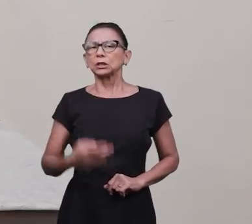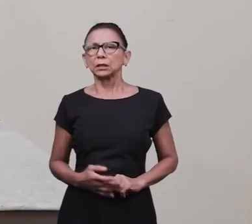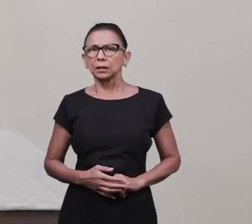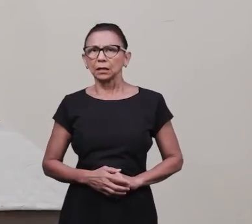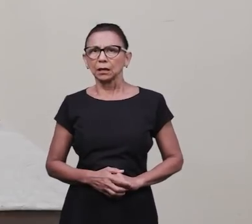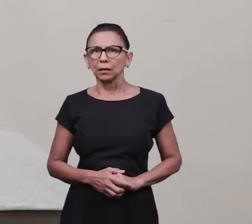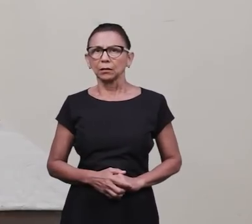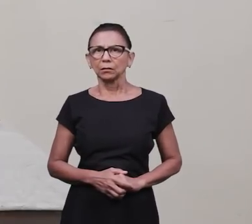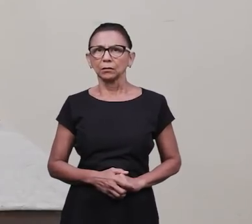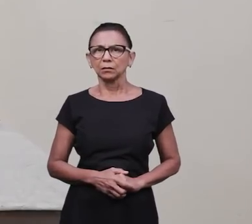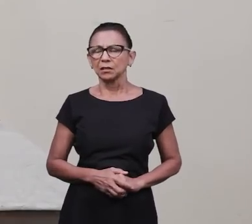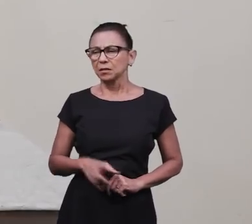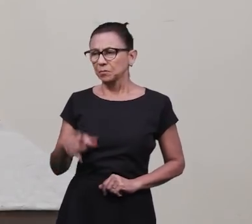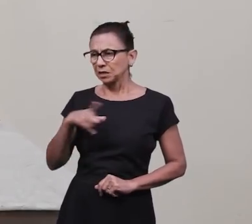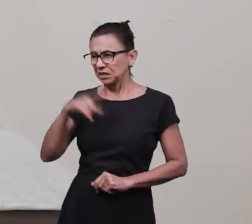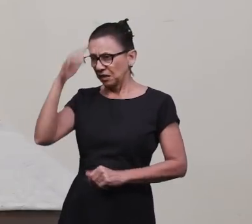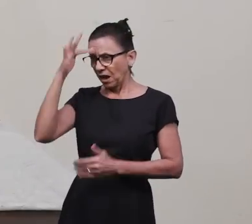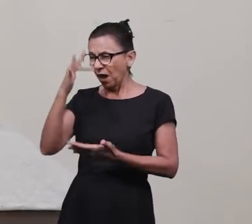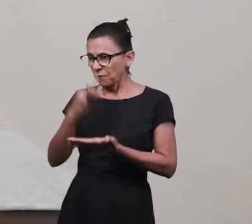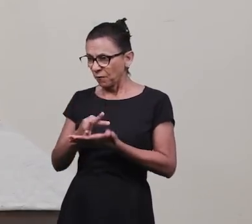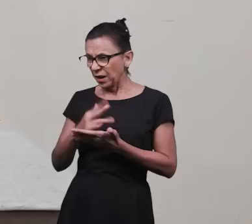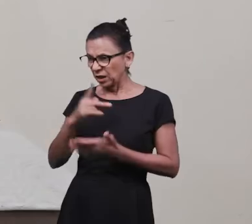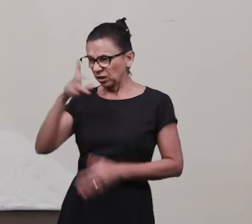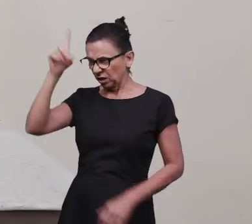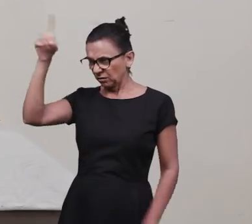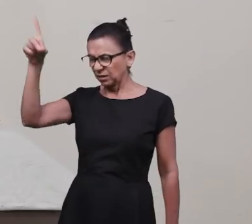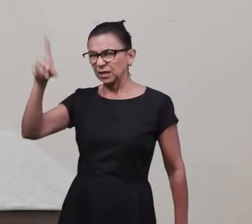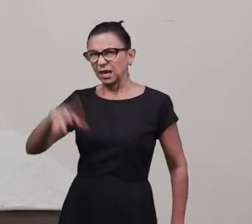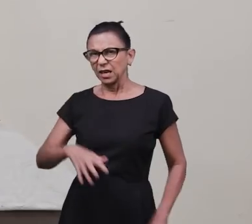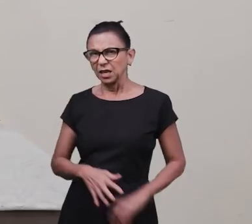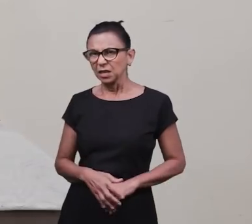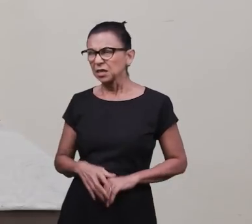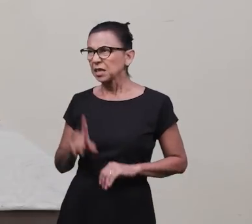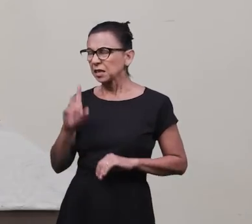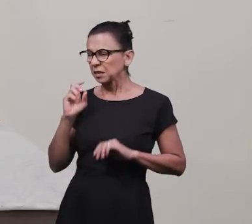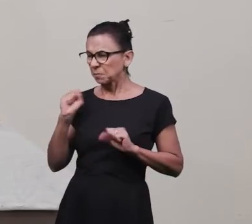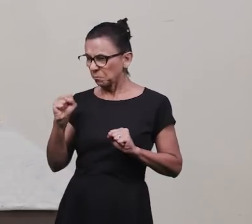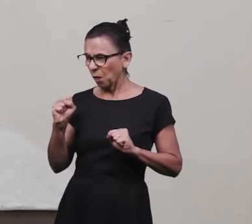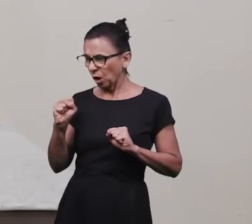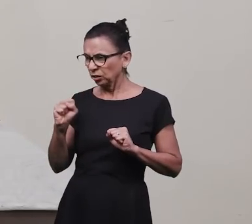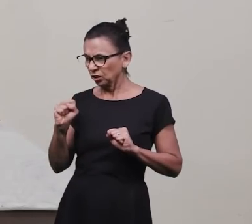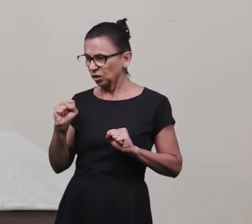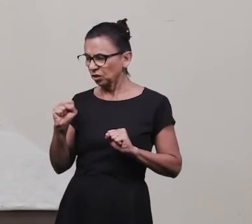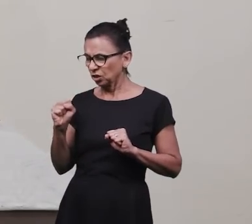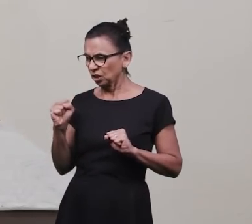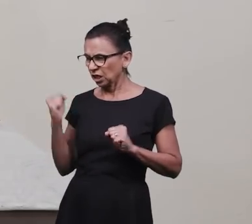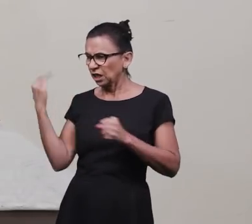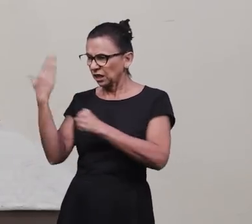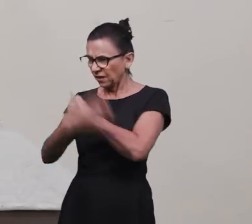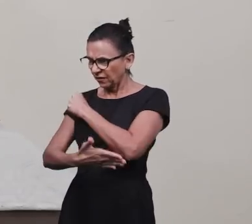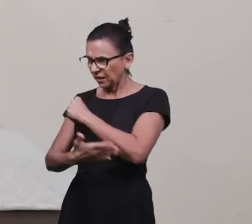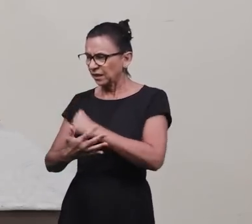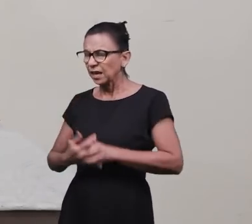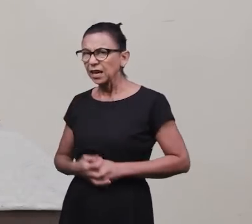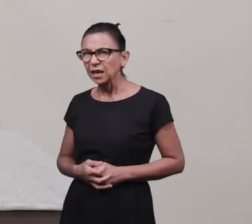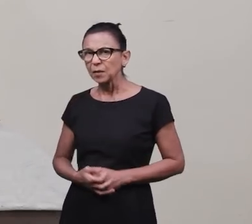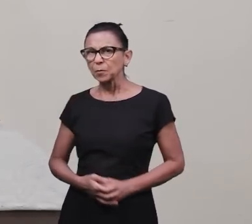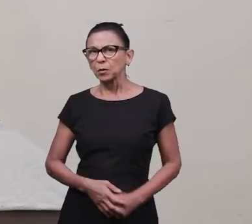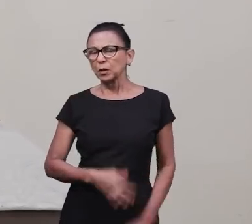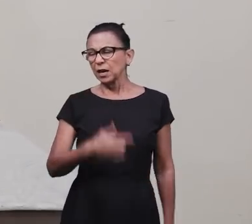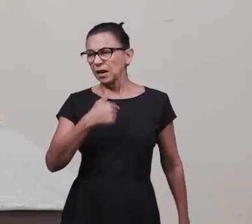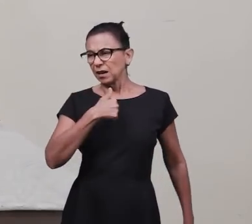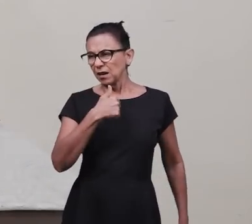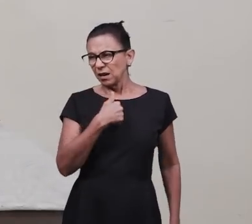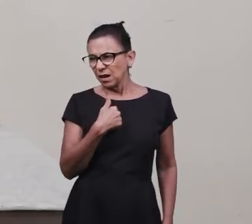mim é a sua fé no seu Deus? Por acaso o seu Deus vai poder te defender? Como os outros povos que eu